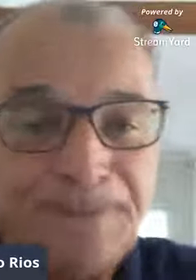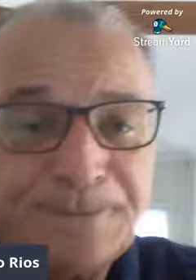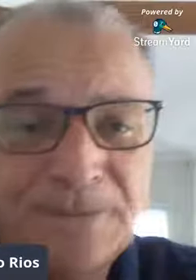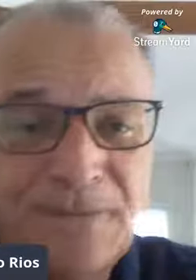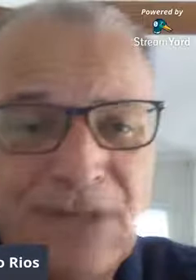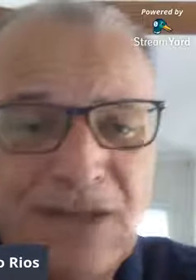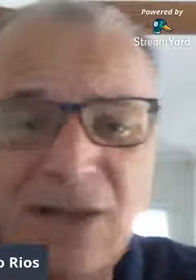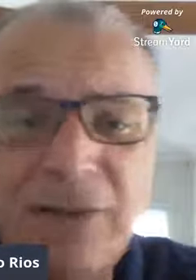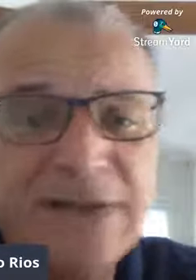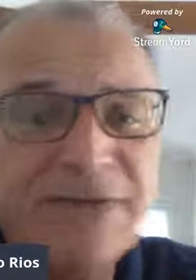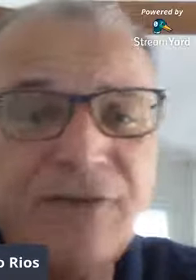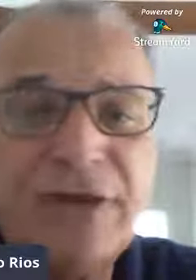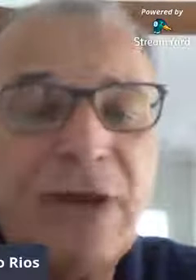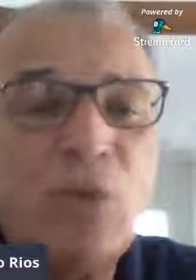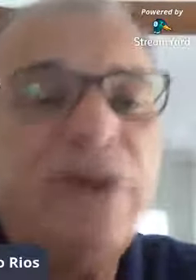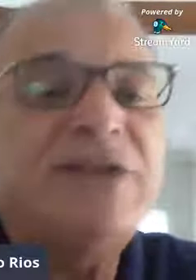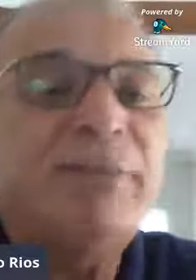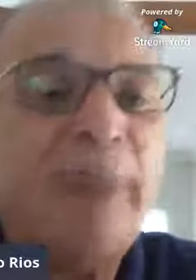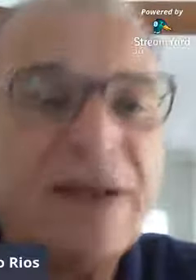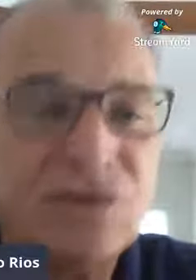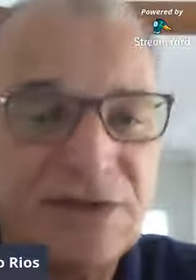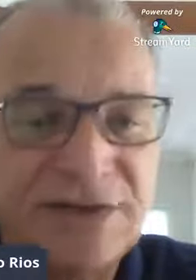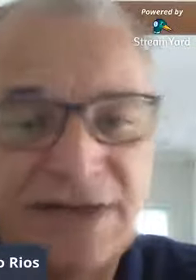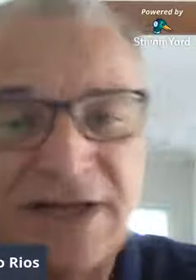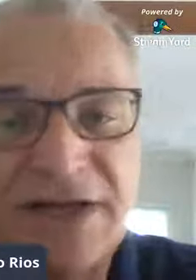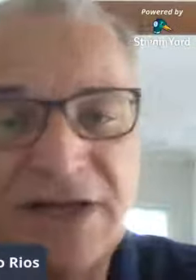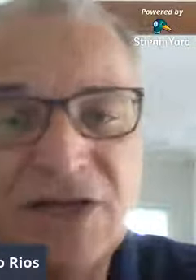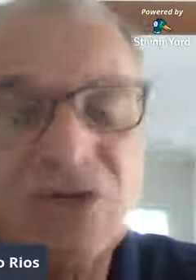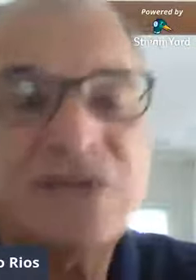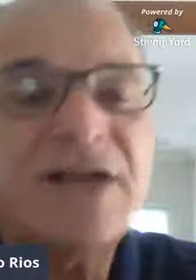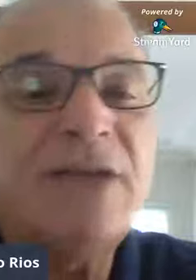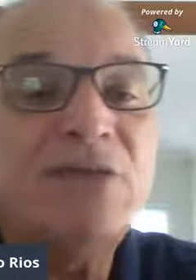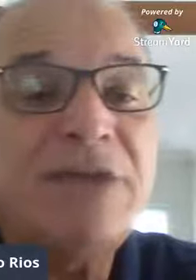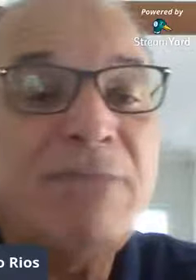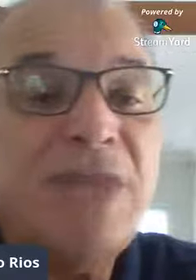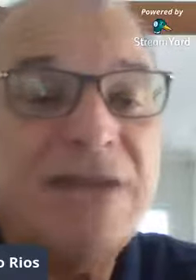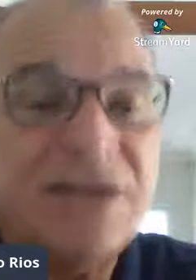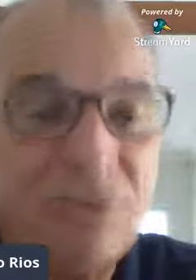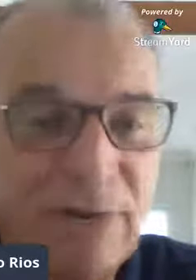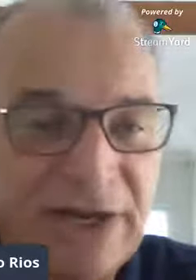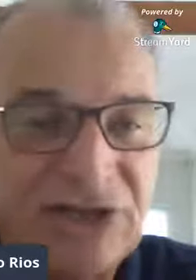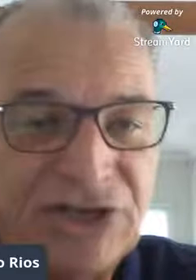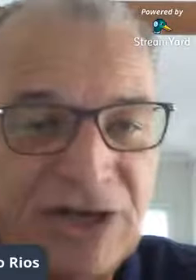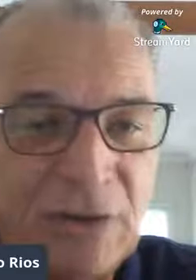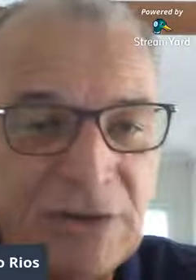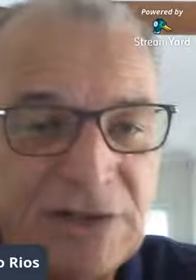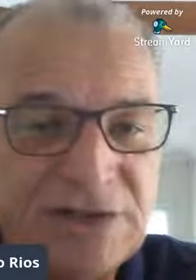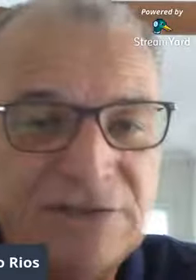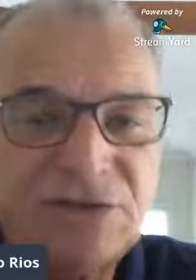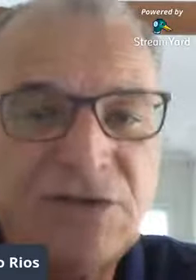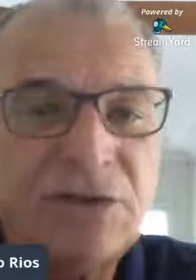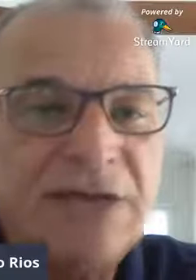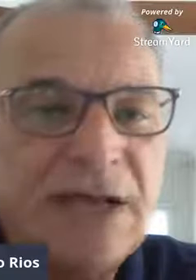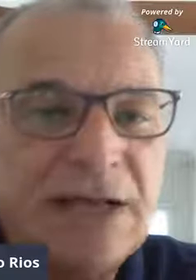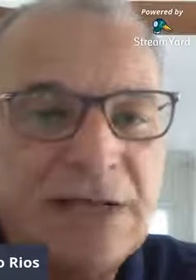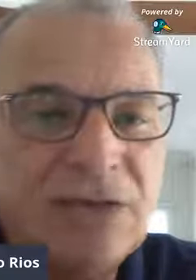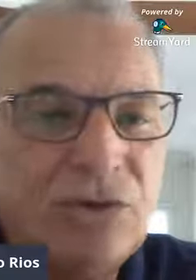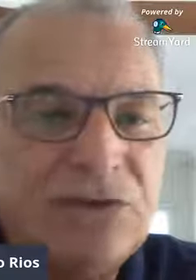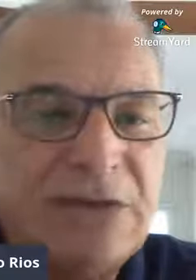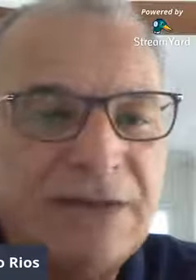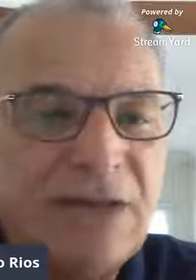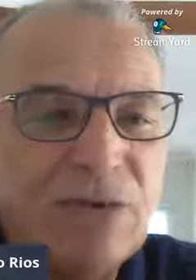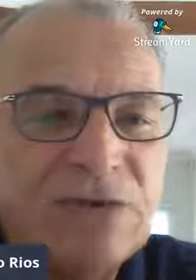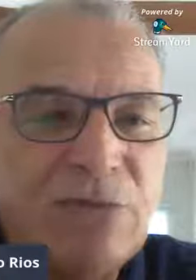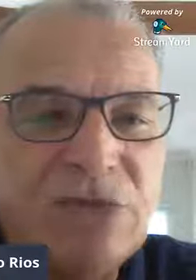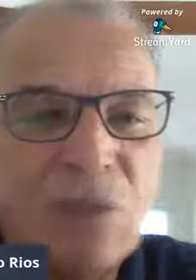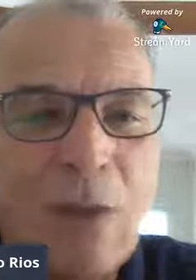mudar. Então, esse foi o grande passo da secretaria. Nós caímos na mídia de uma maneira geral. Se você olhar